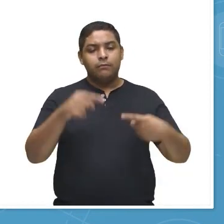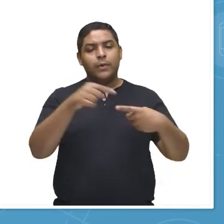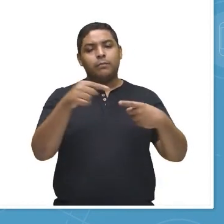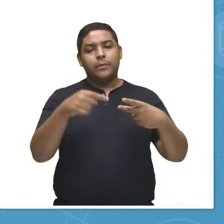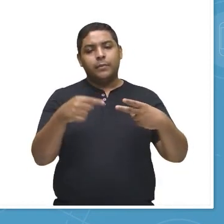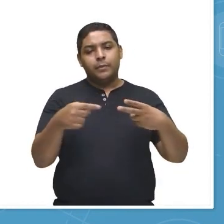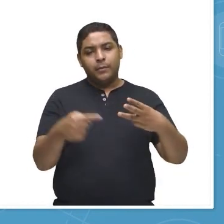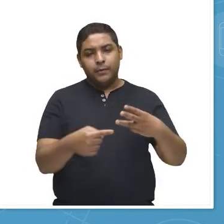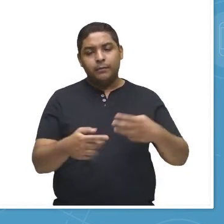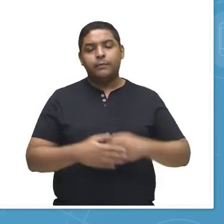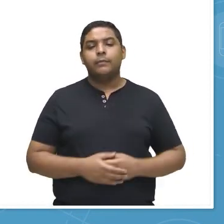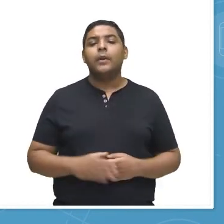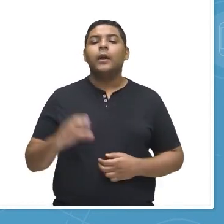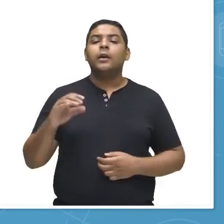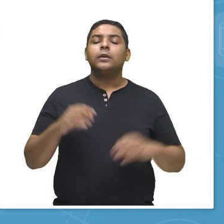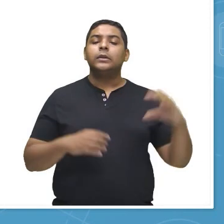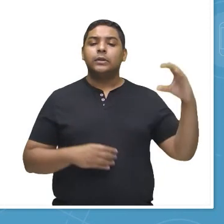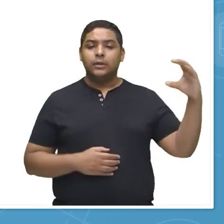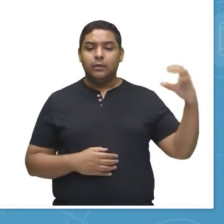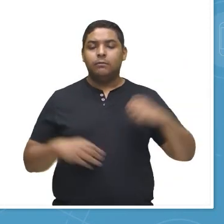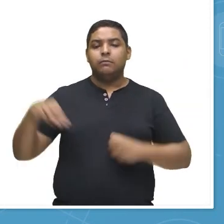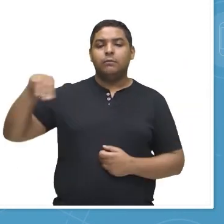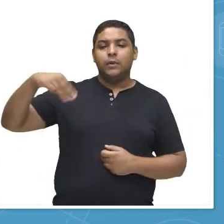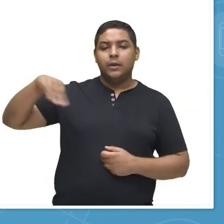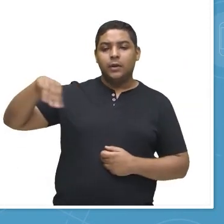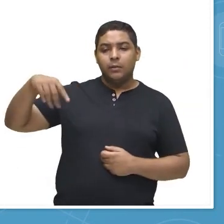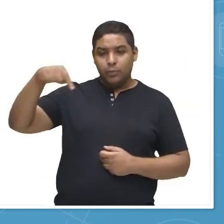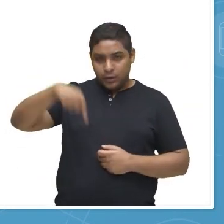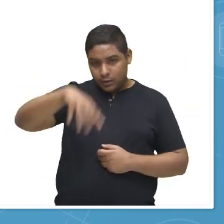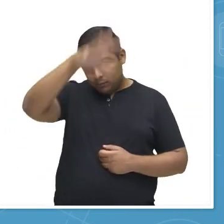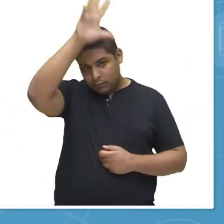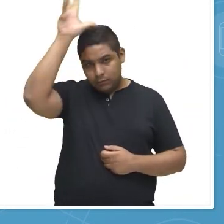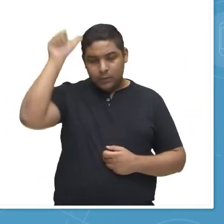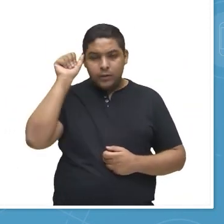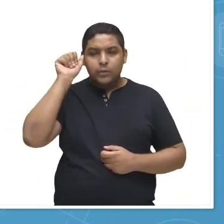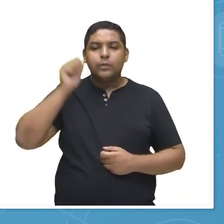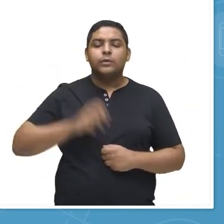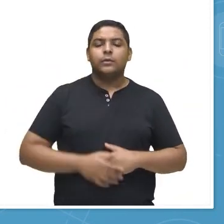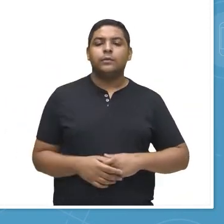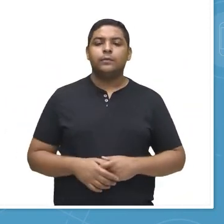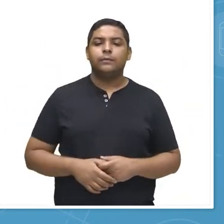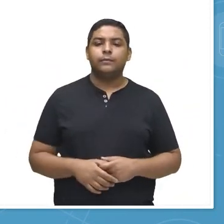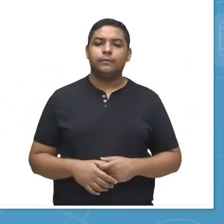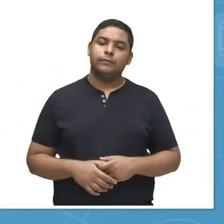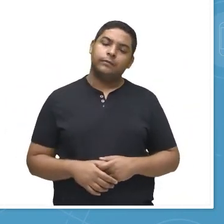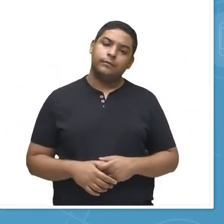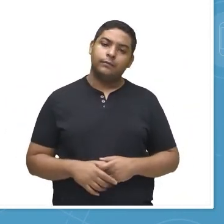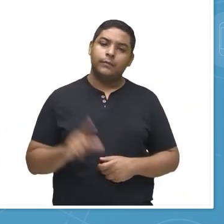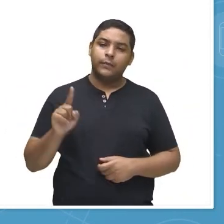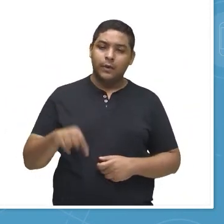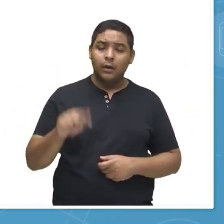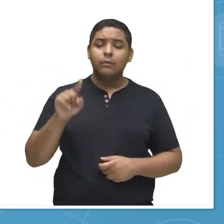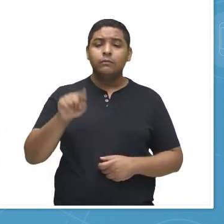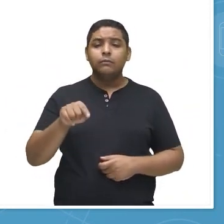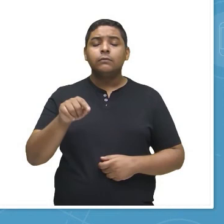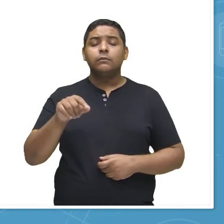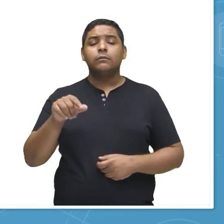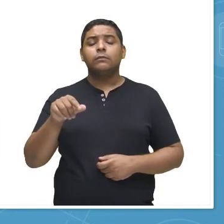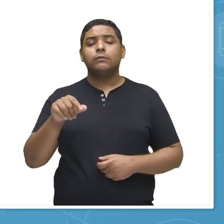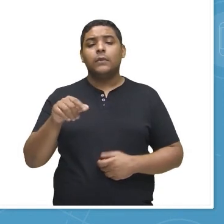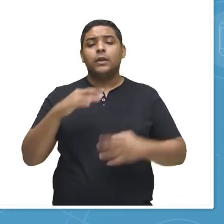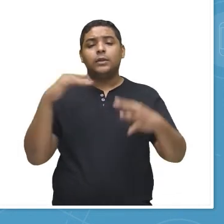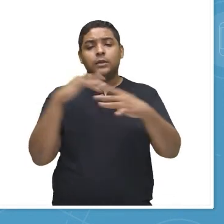global? E letra C. Cidade de Manacapuru, aqui em Manaus, aqui no Amazonas. Cidade metropolitana, regional ou